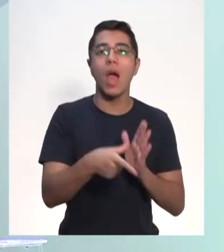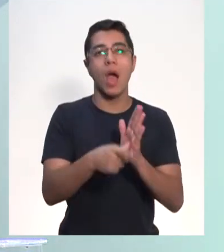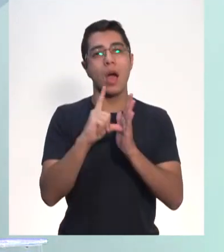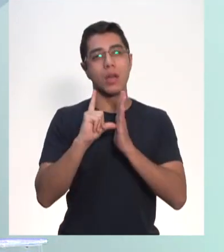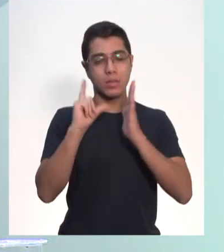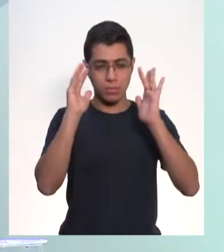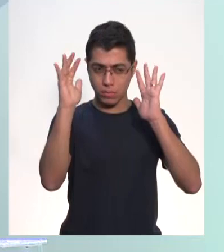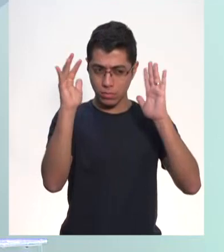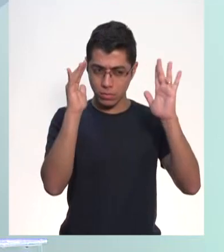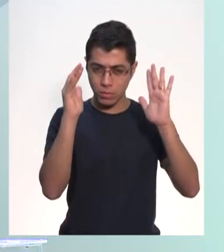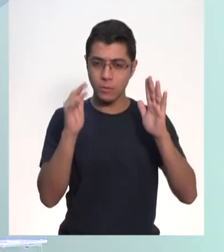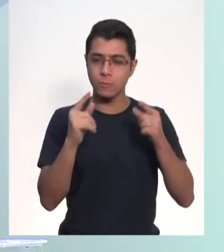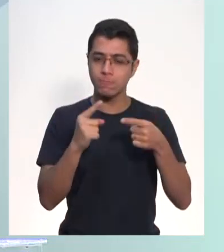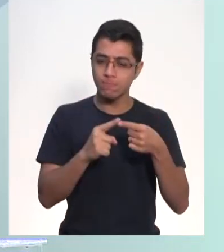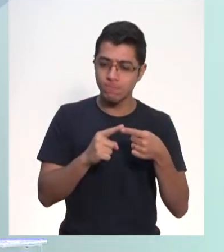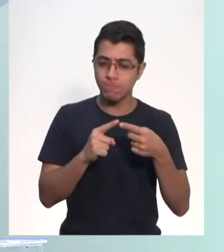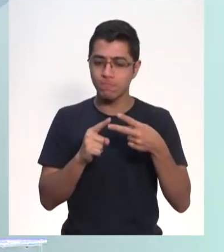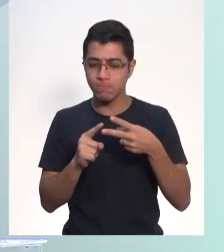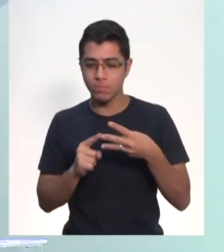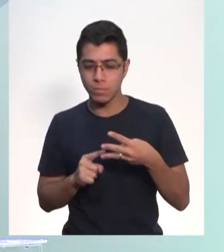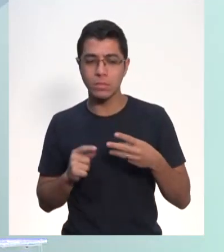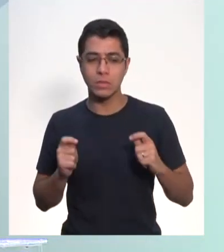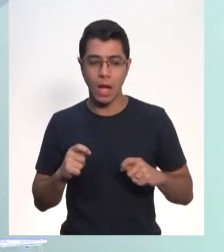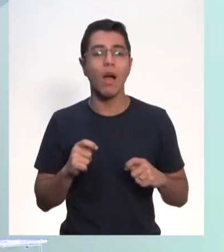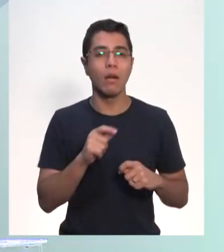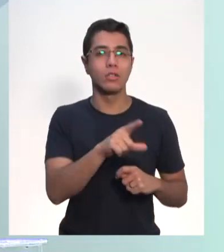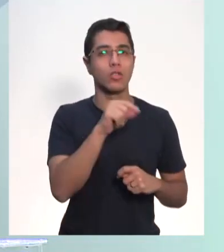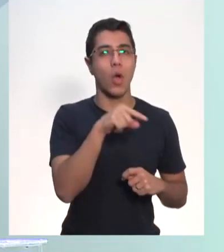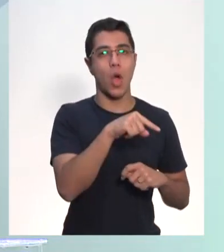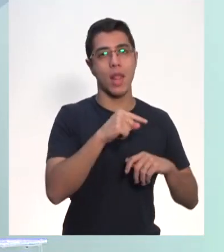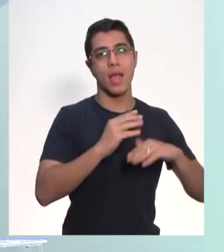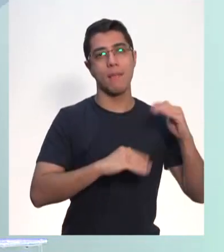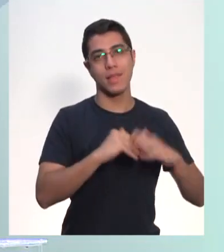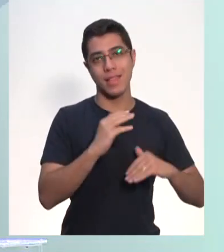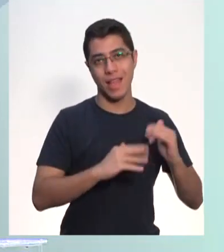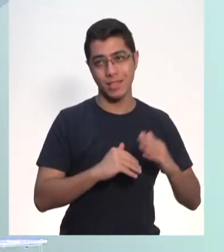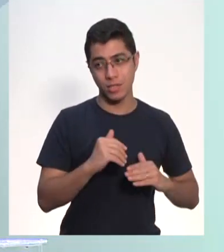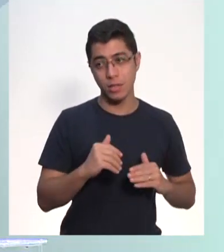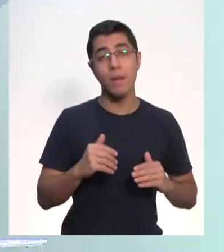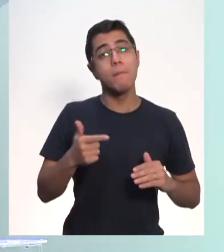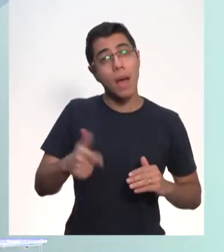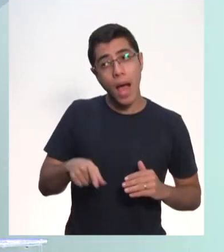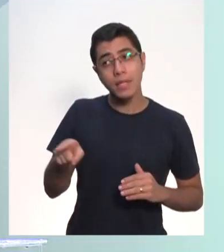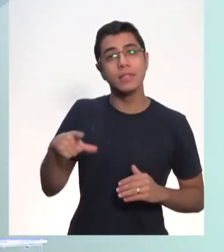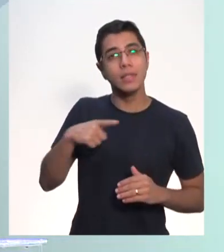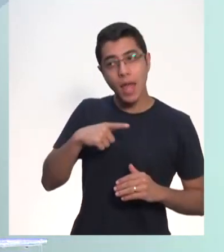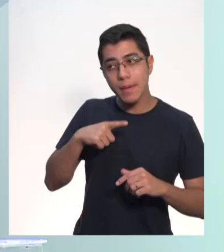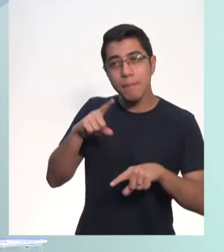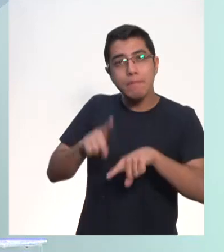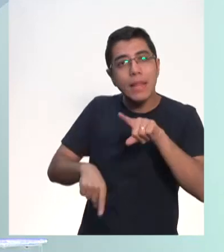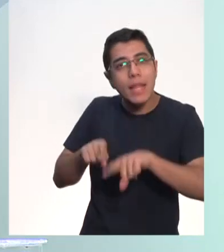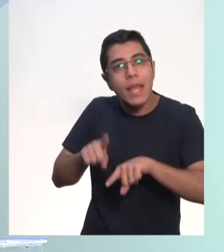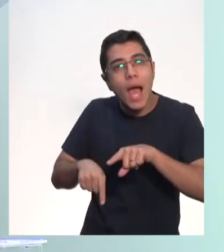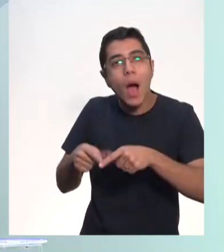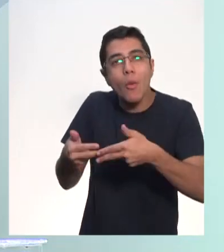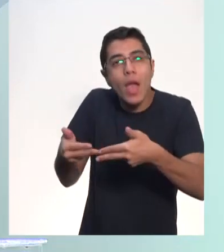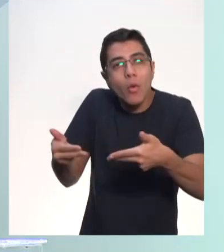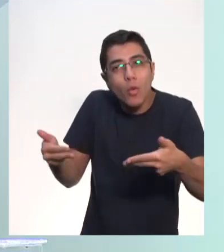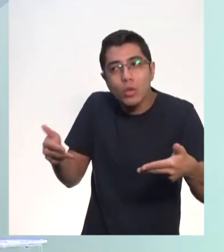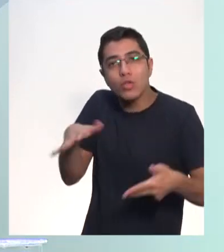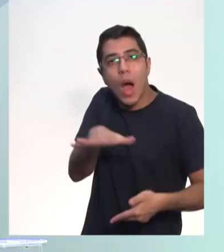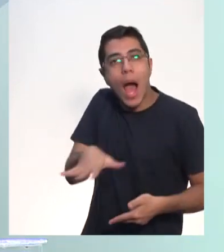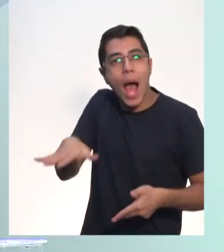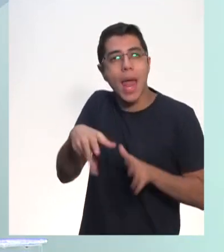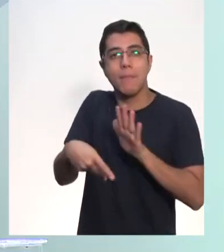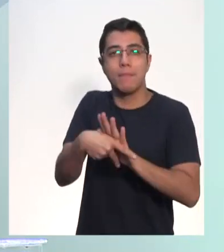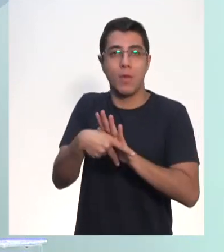que você pode fazer tanto entre as habilidades quanto com os materiais e recursos da área que você pode estar selecionando.